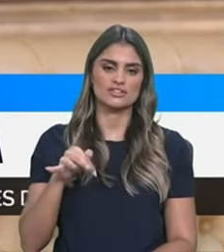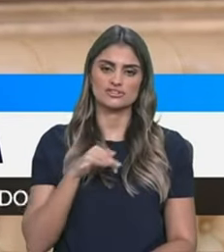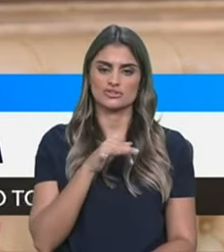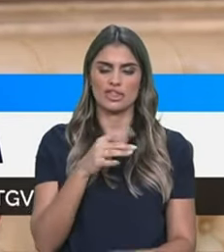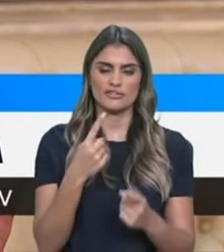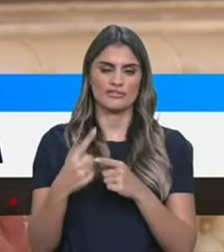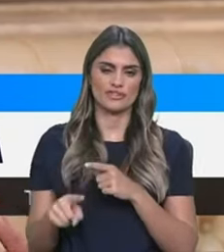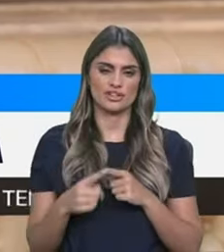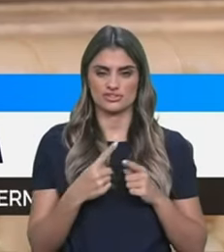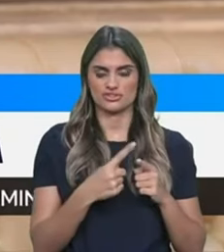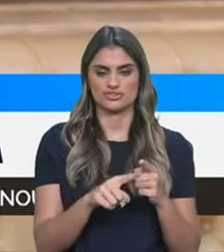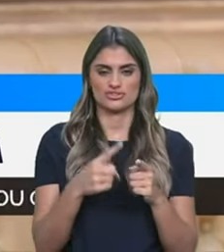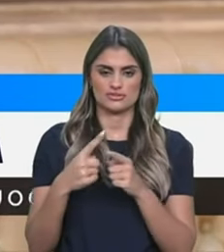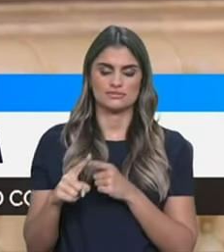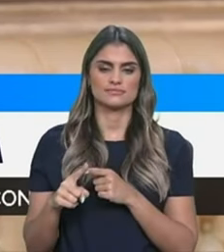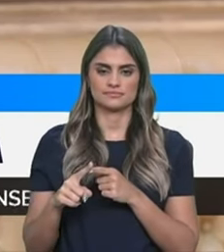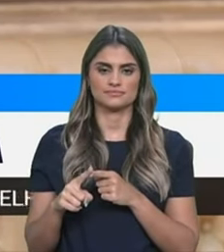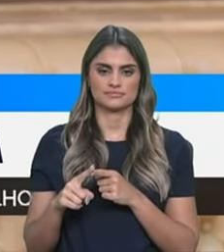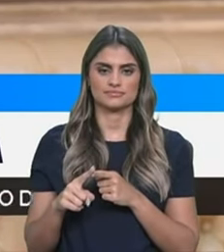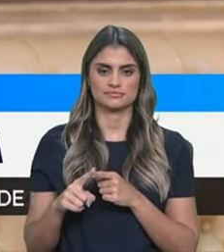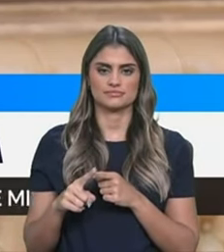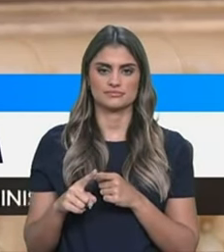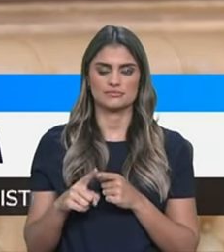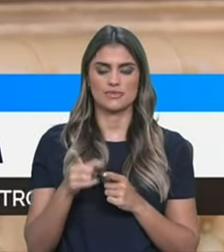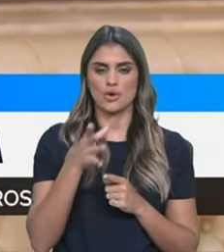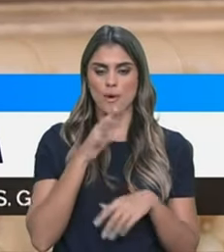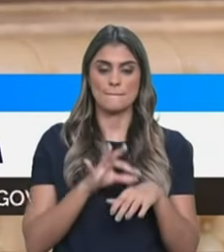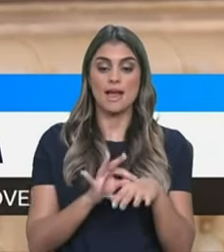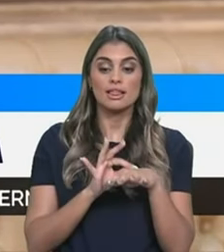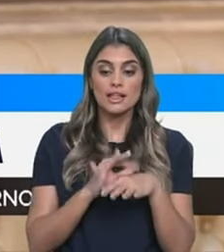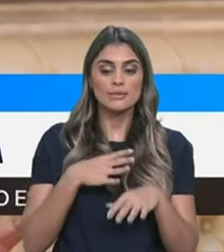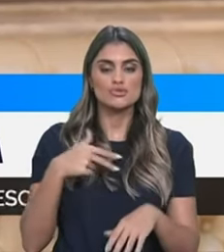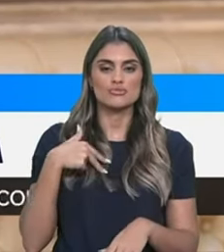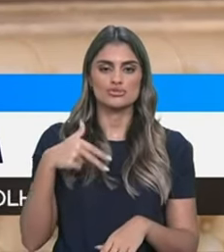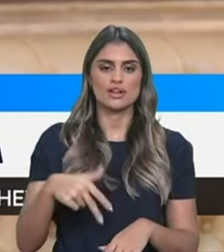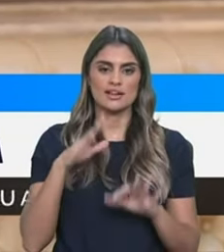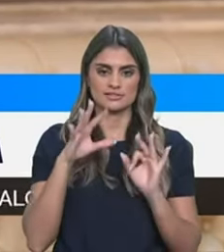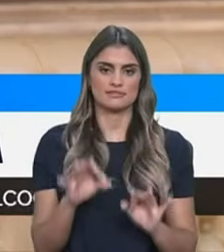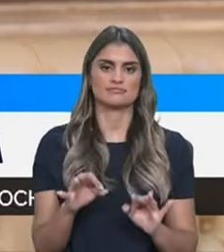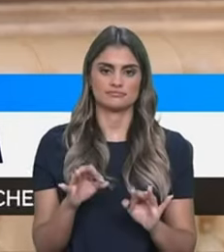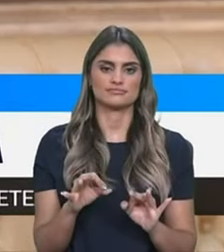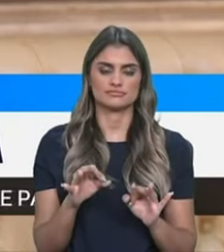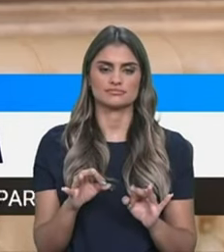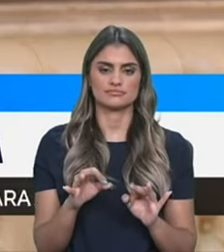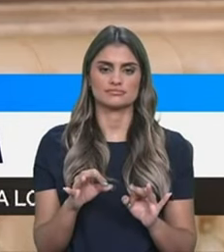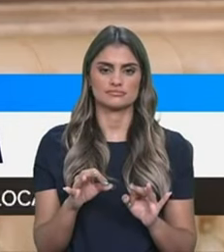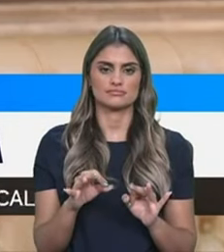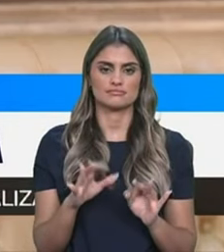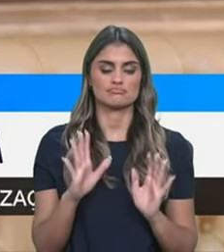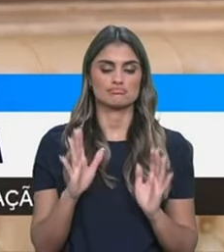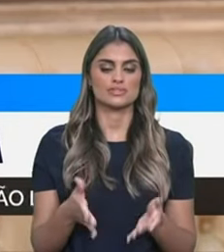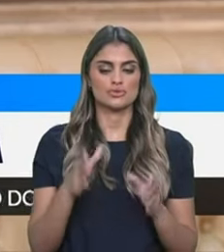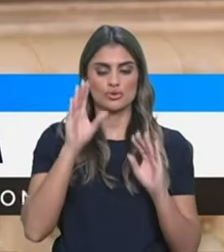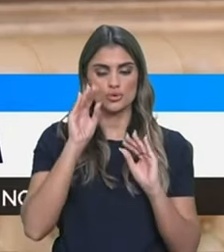diferentes têm diferentes nacionalidades T diferentes cores de pele e nós queremos que Portugal seja assim mesmo mas para isso é preciso haver